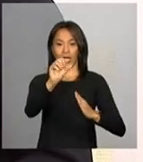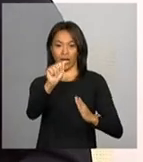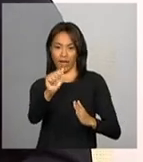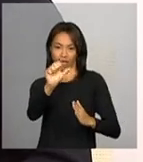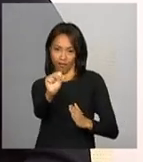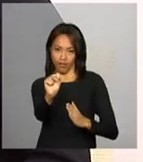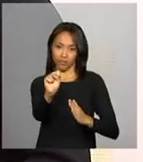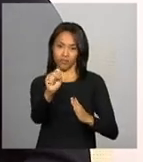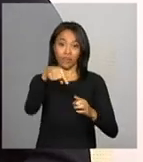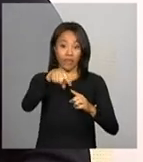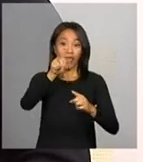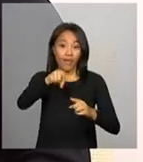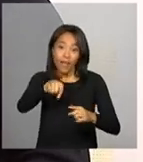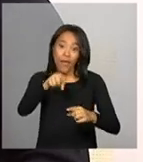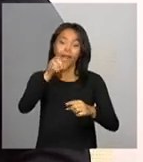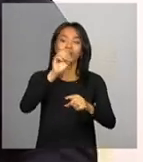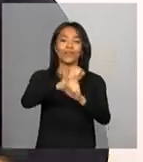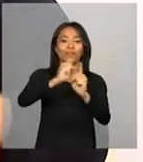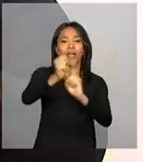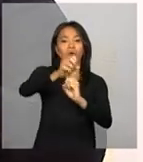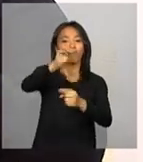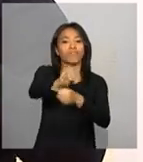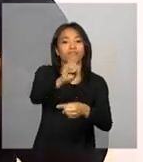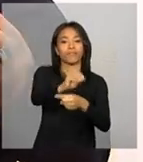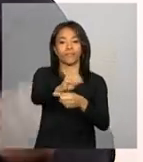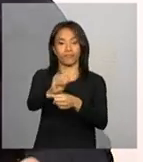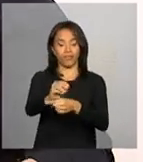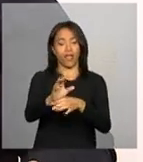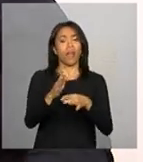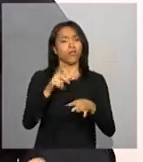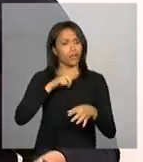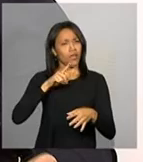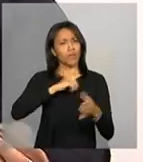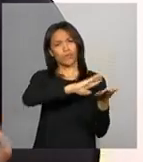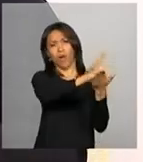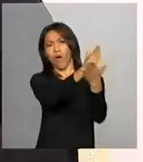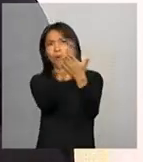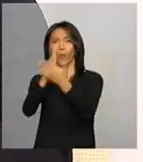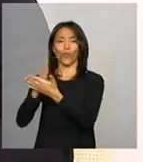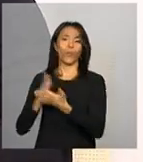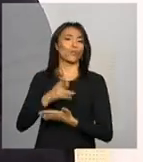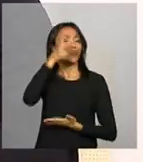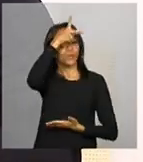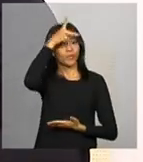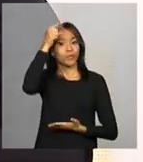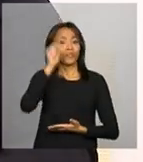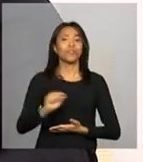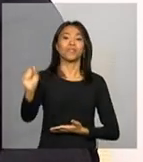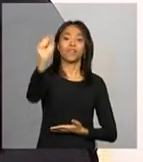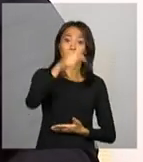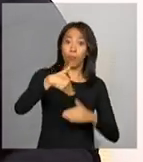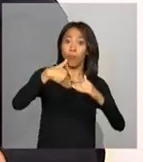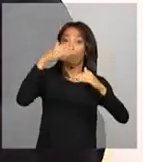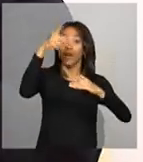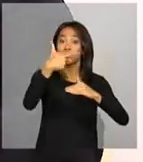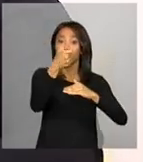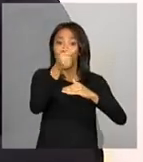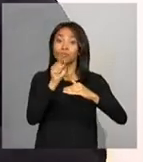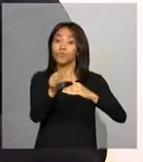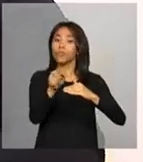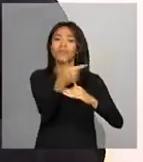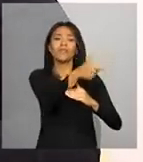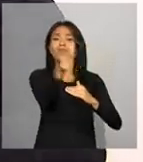é esse para que nós Ainda temos alguns municípios com mais de 20 mil habitantes que não tem creas